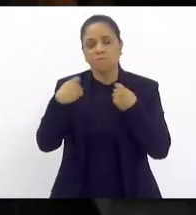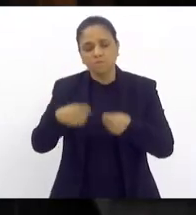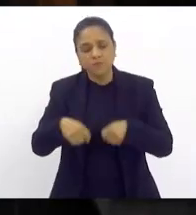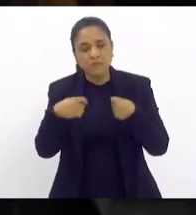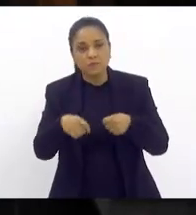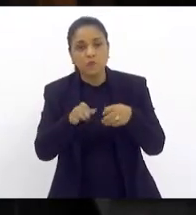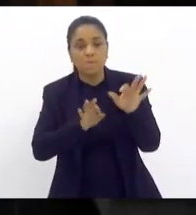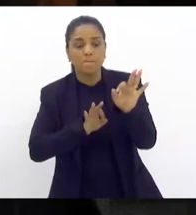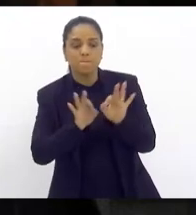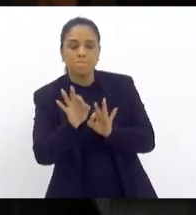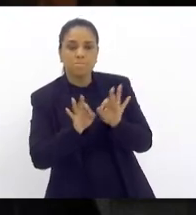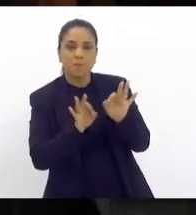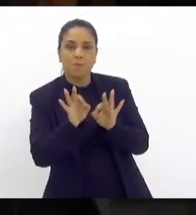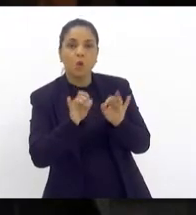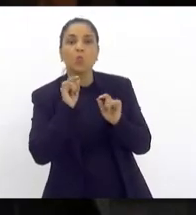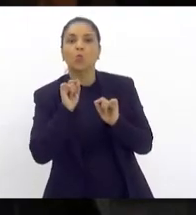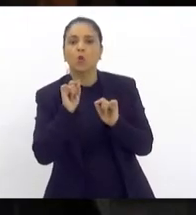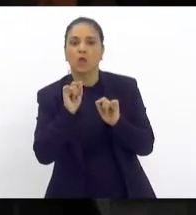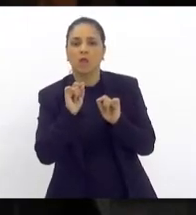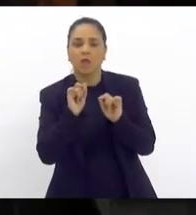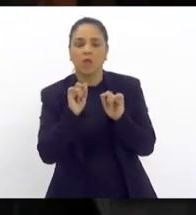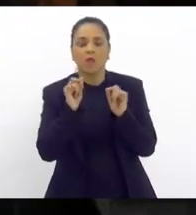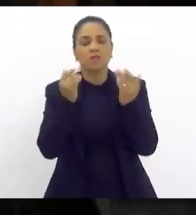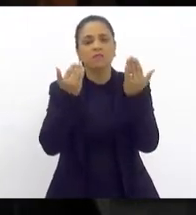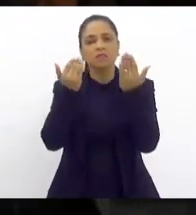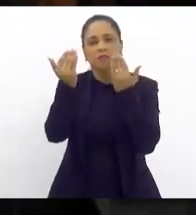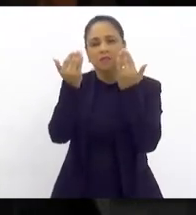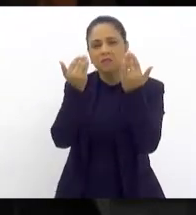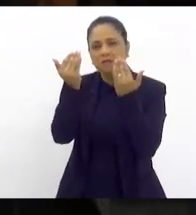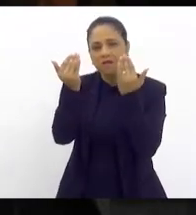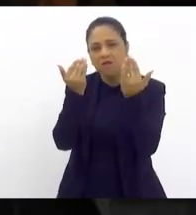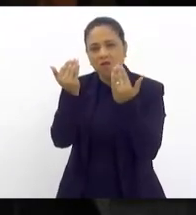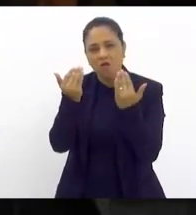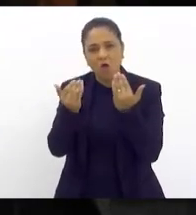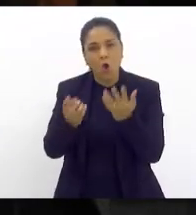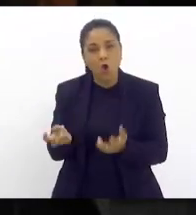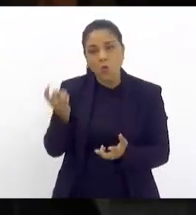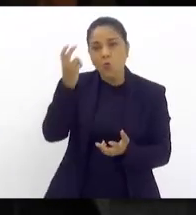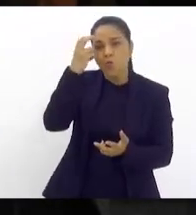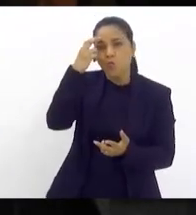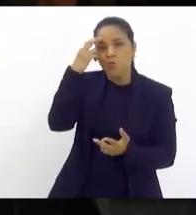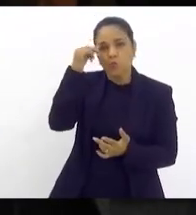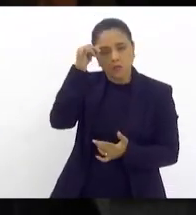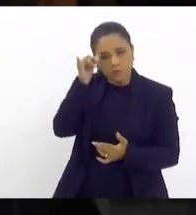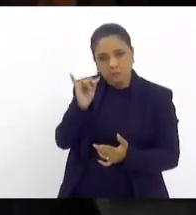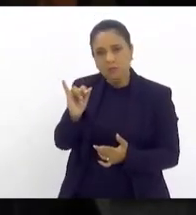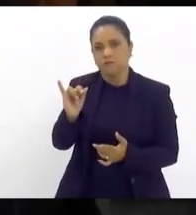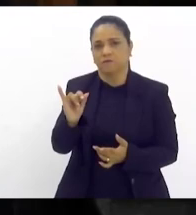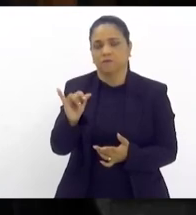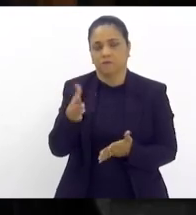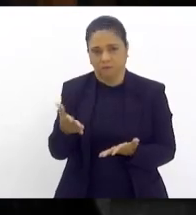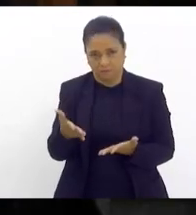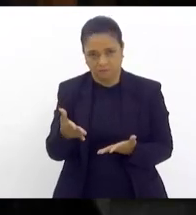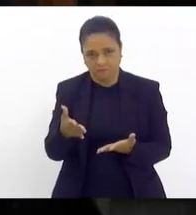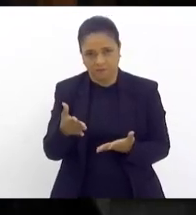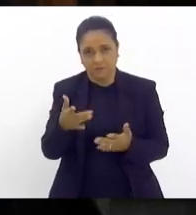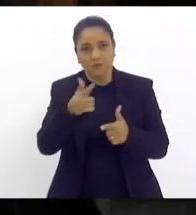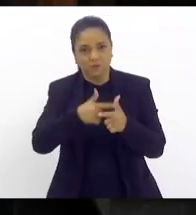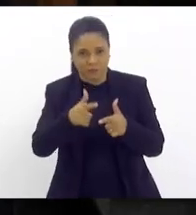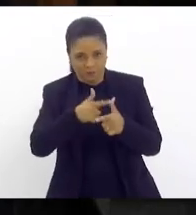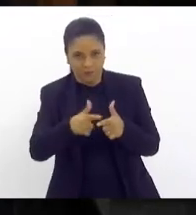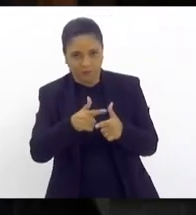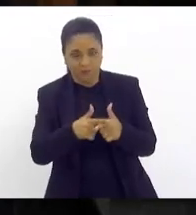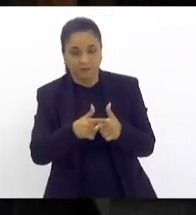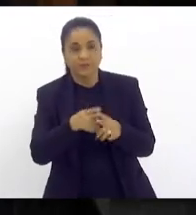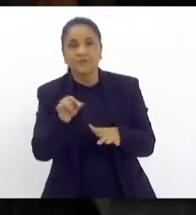psicológico dos Estudantes Tem que haver uma cultura de prevenção que nós não temos nesse caso